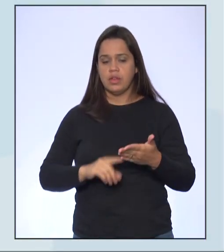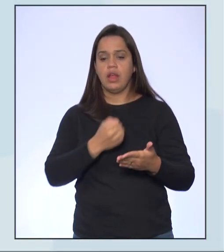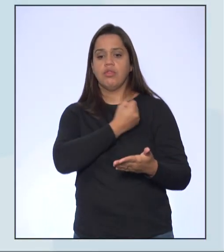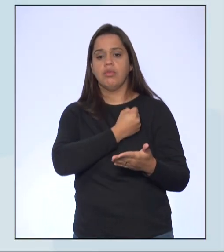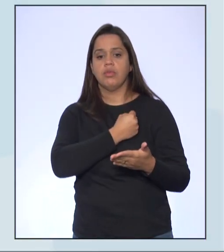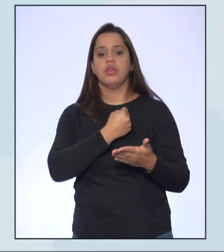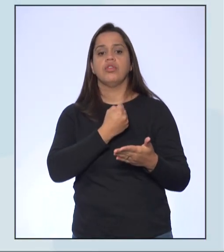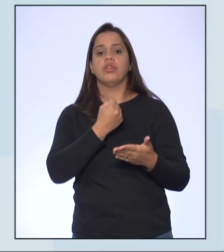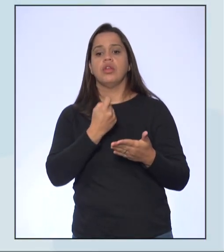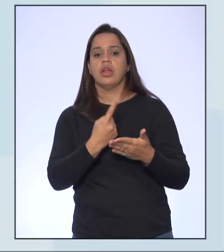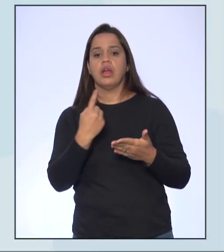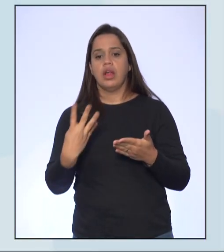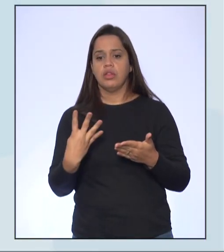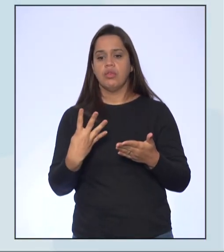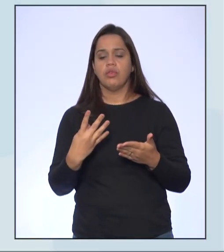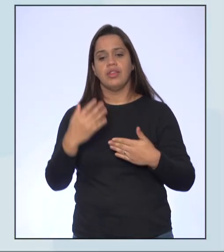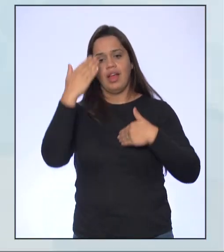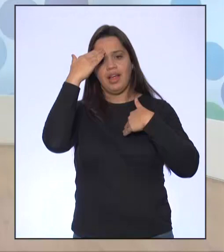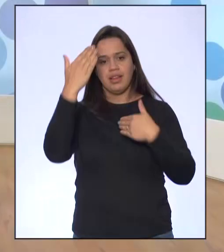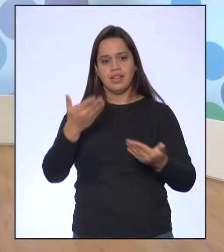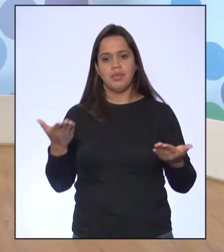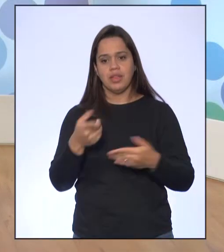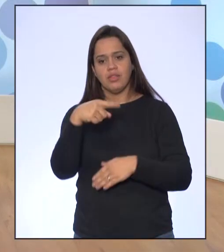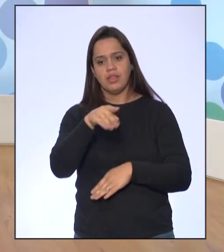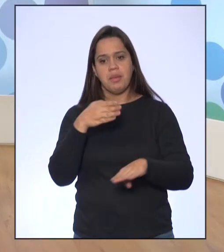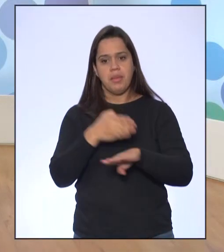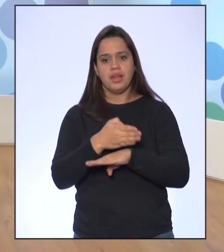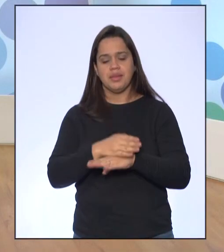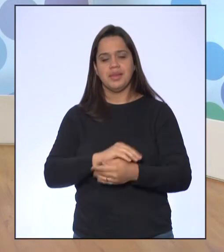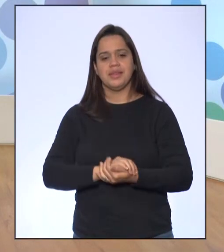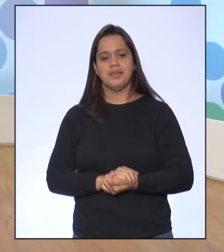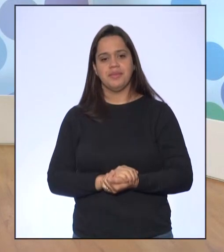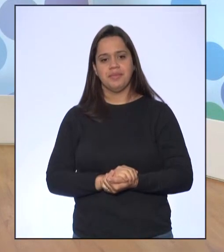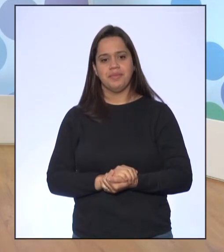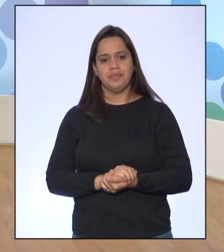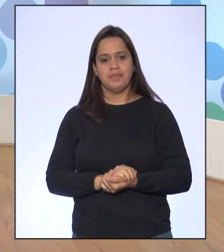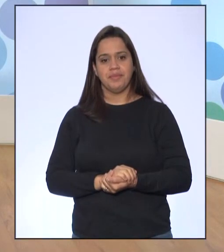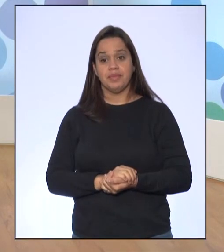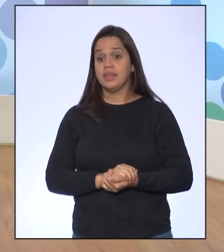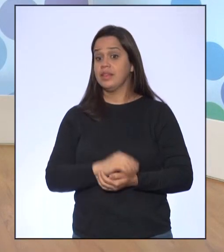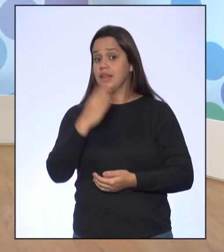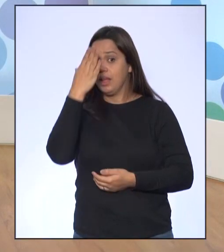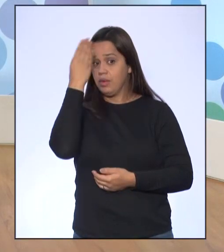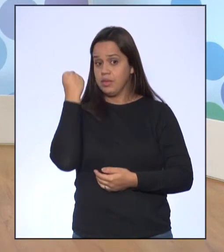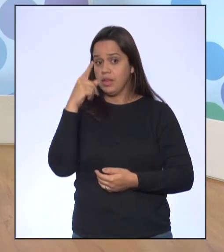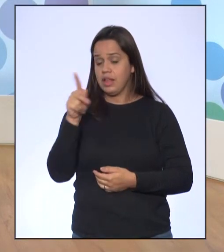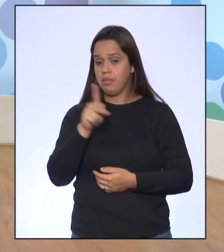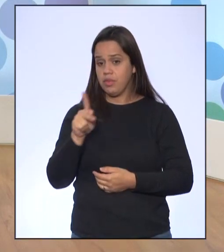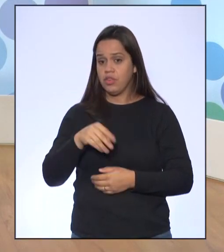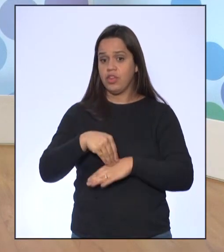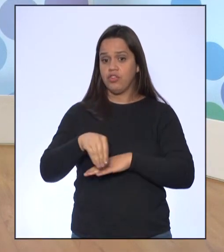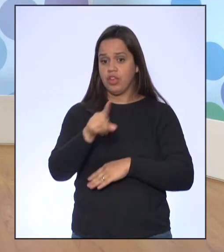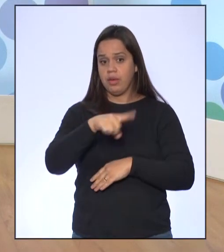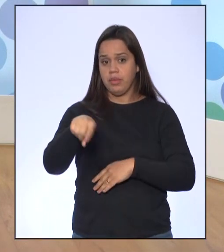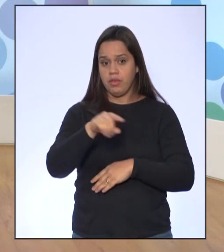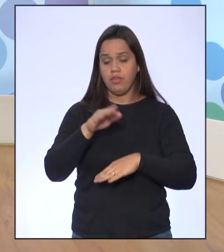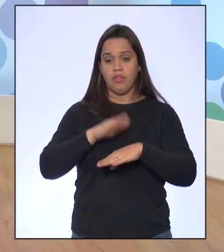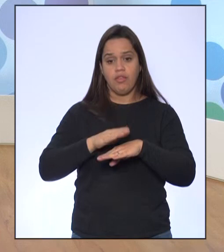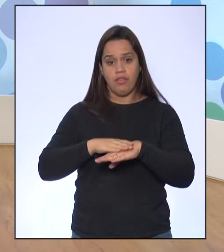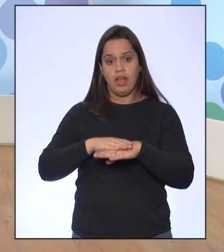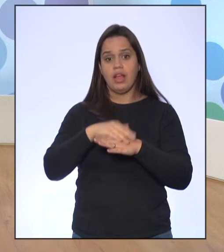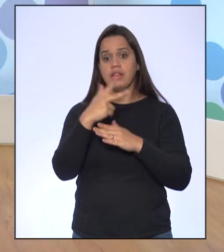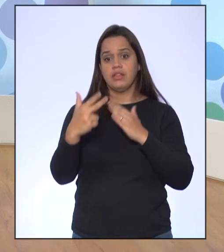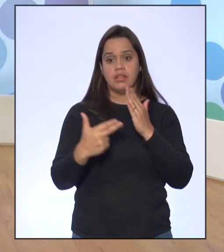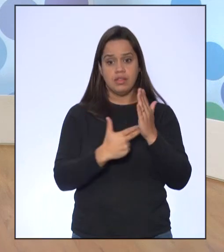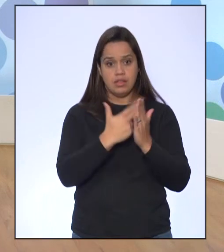14. E nós agradecemos aqui a participação de vocês. Não esqueçam da tarefa que a professora tinha passado para vocês, que é fazer um grande